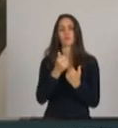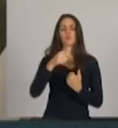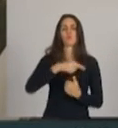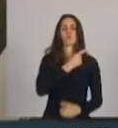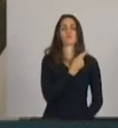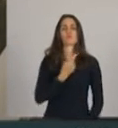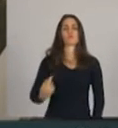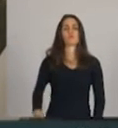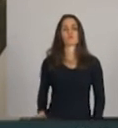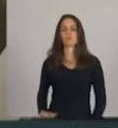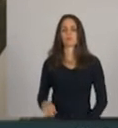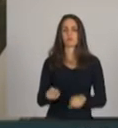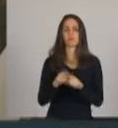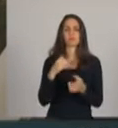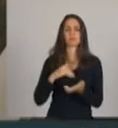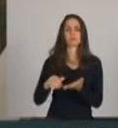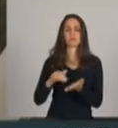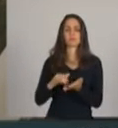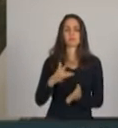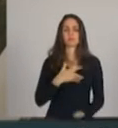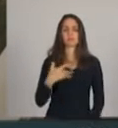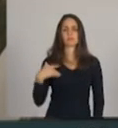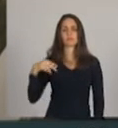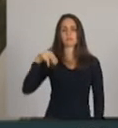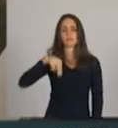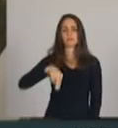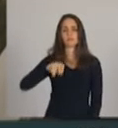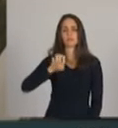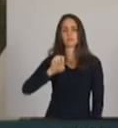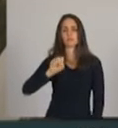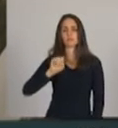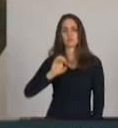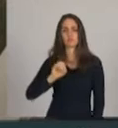estado, Aunésio, que é um homem simples também,